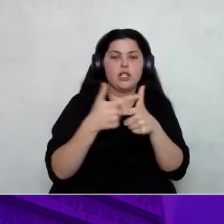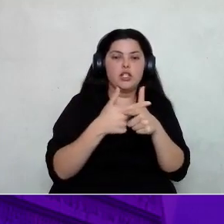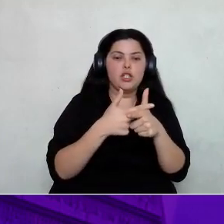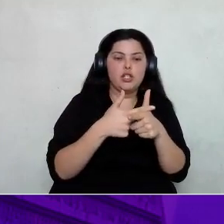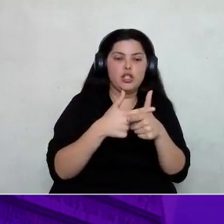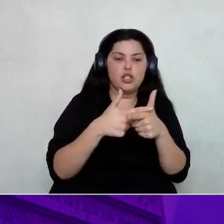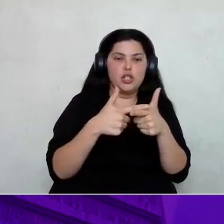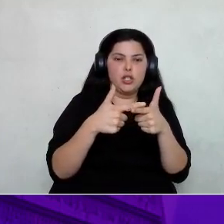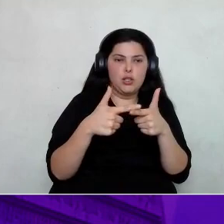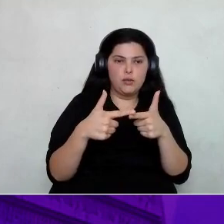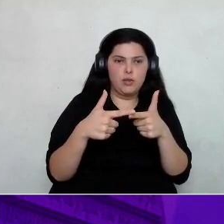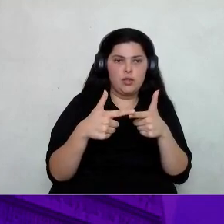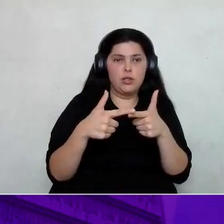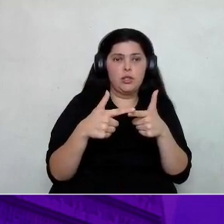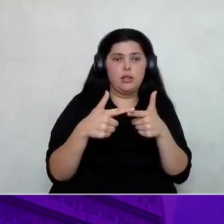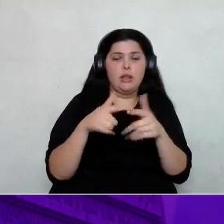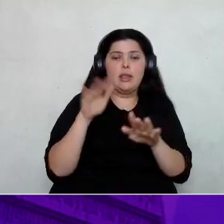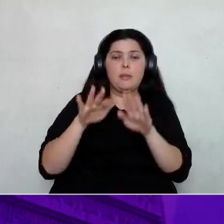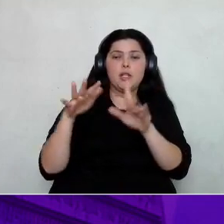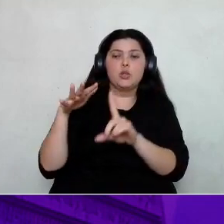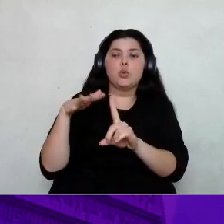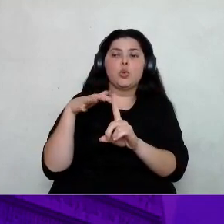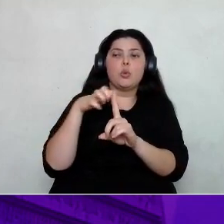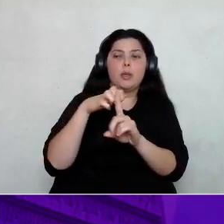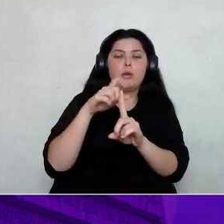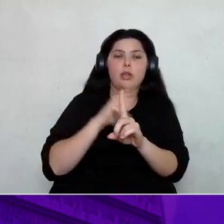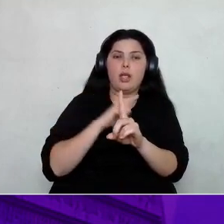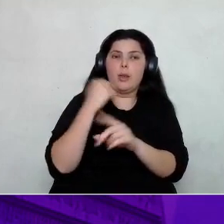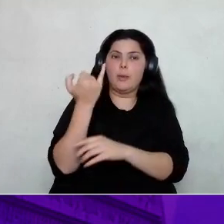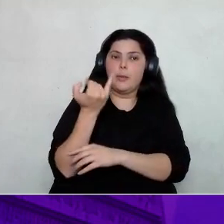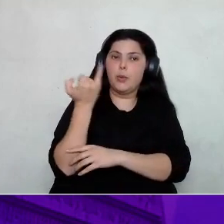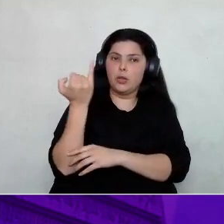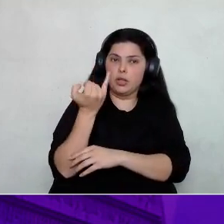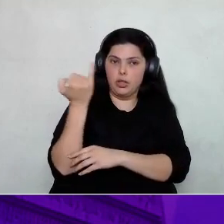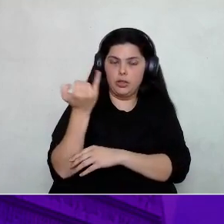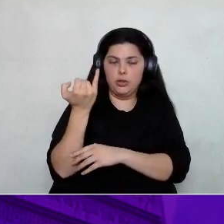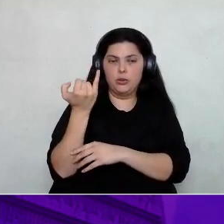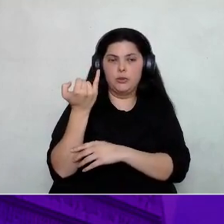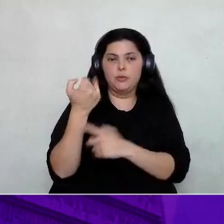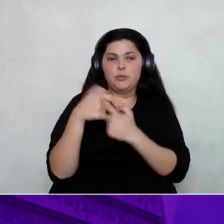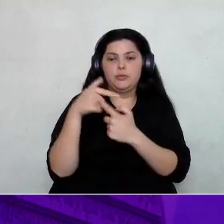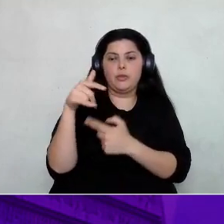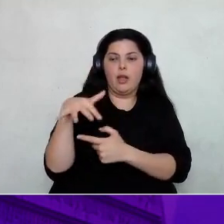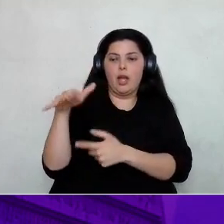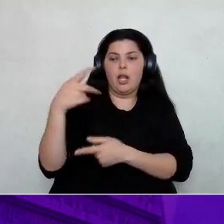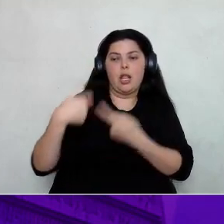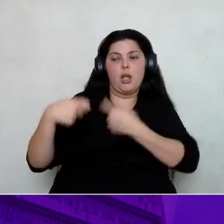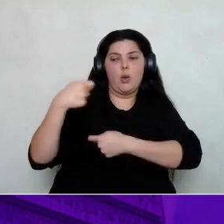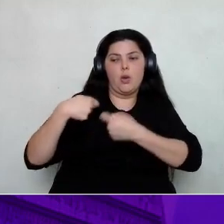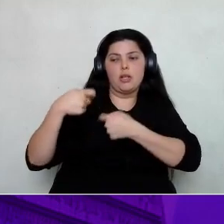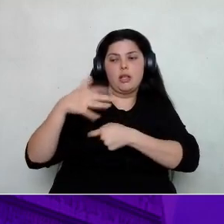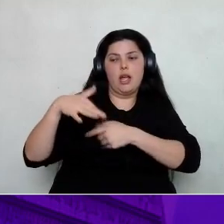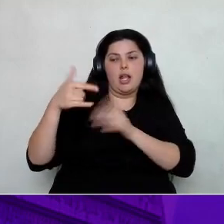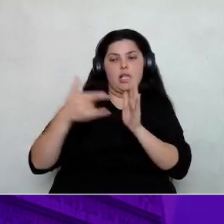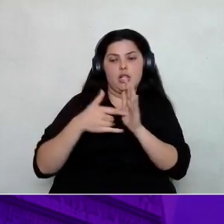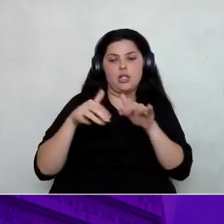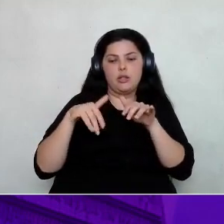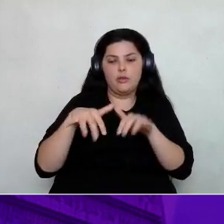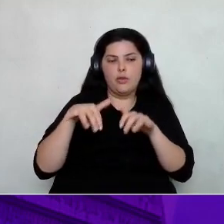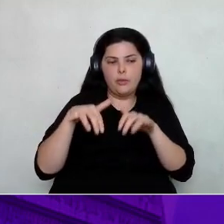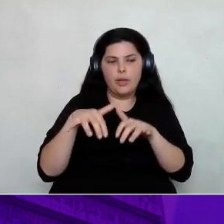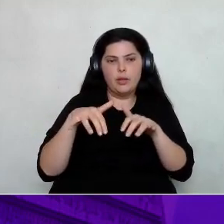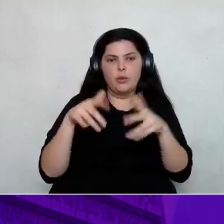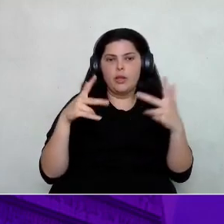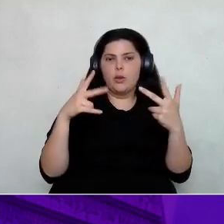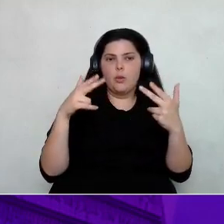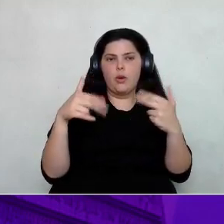com o domínio. E isso é muito importante, porque a área de negócio e a área de desenvolvimento vão falar a mesma língua.